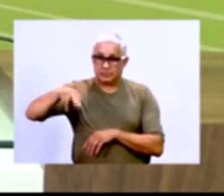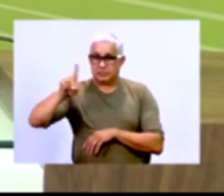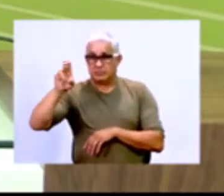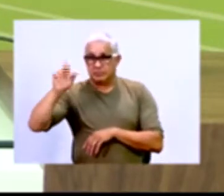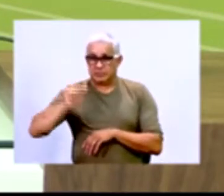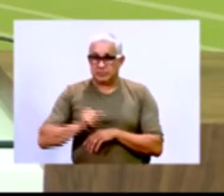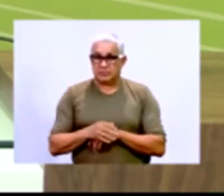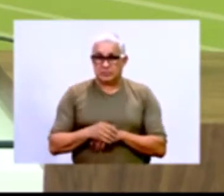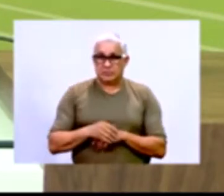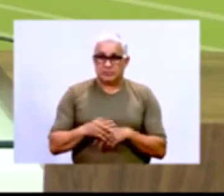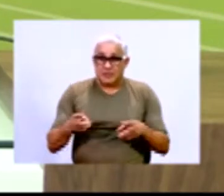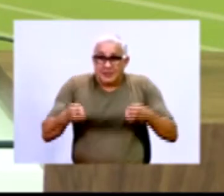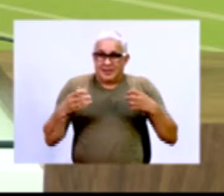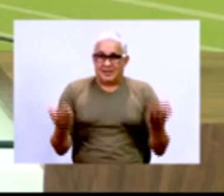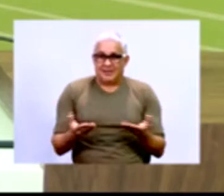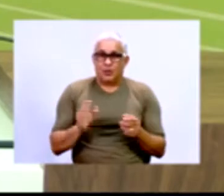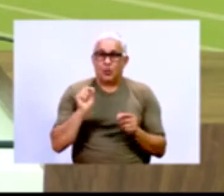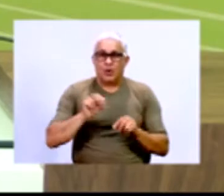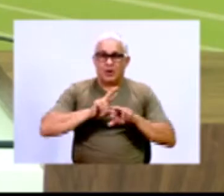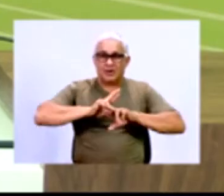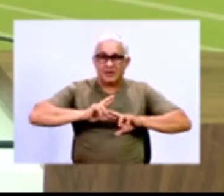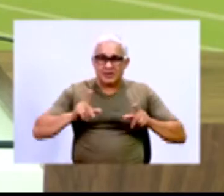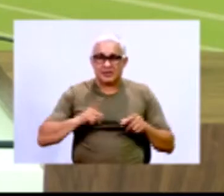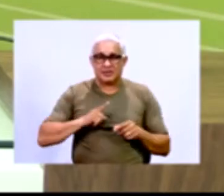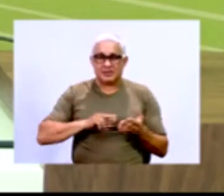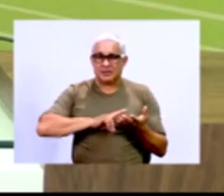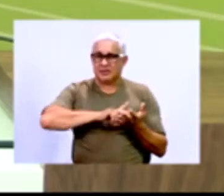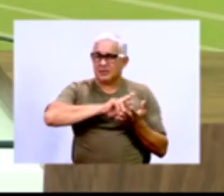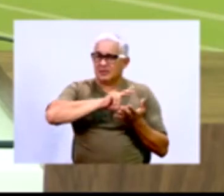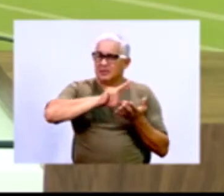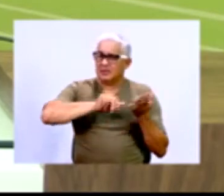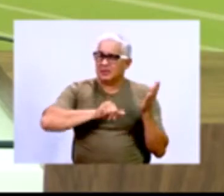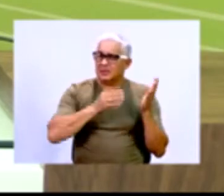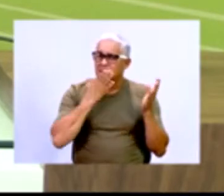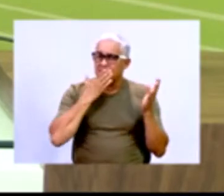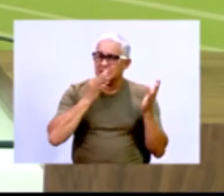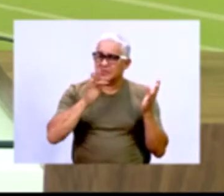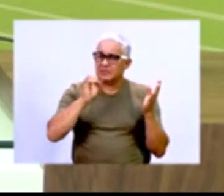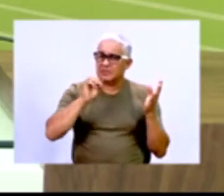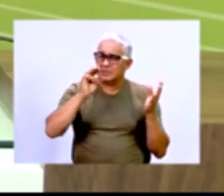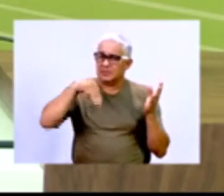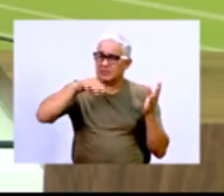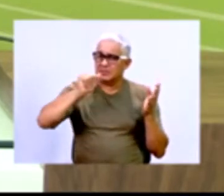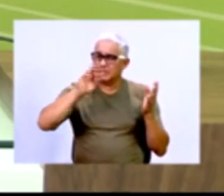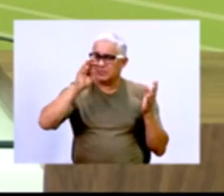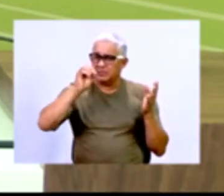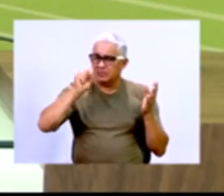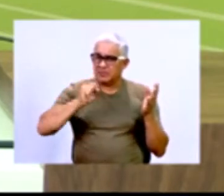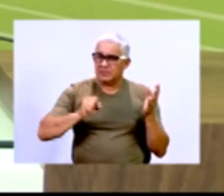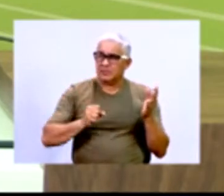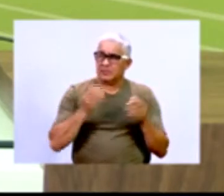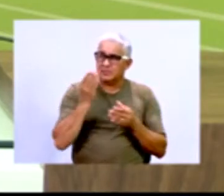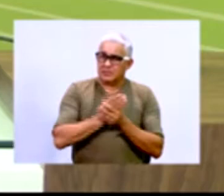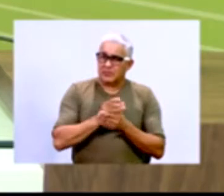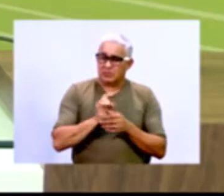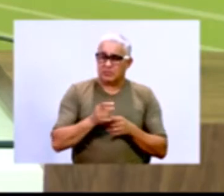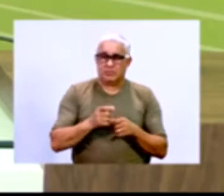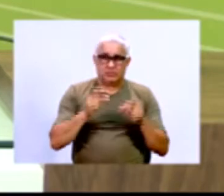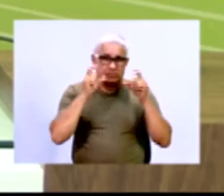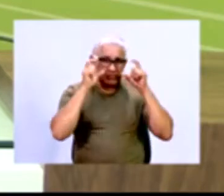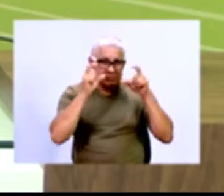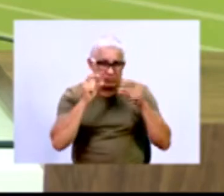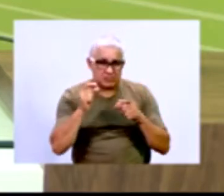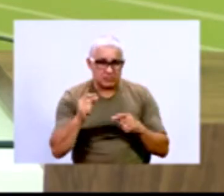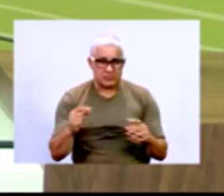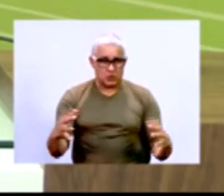percebemos agora o que nós temos de diferente. Nós temos vários formatos de arquivos, tá? Então eu gostaria só que vocês prestassem atenção